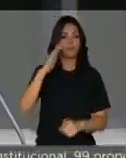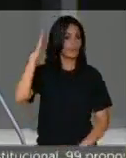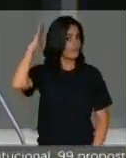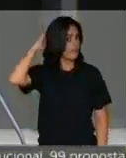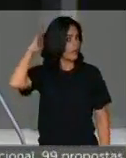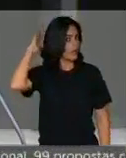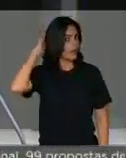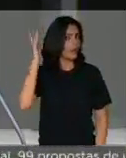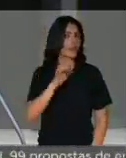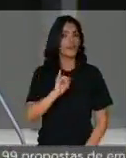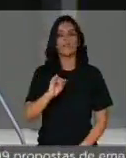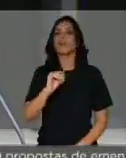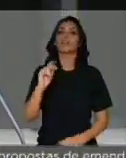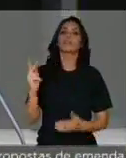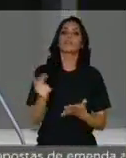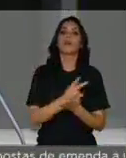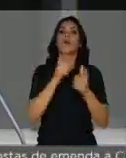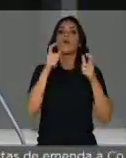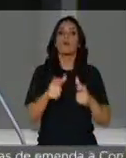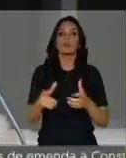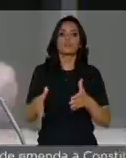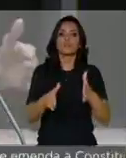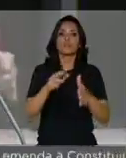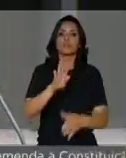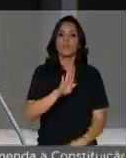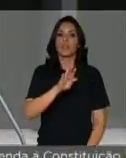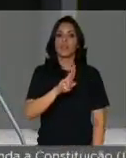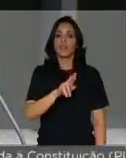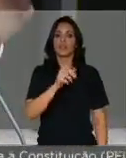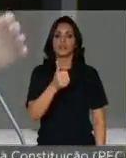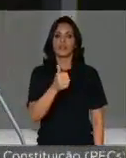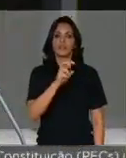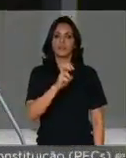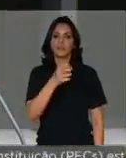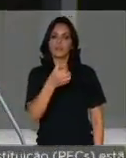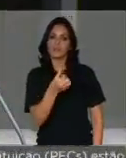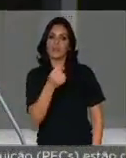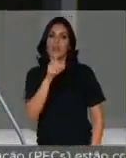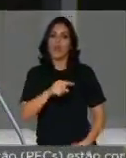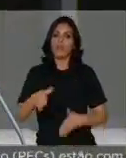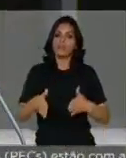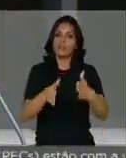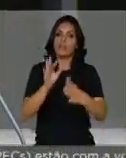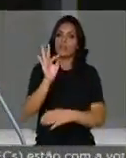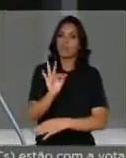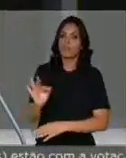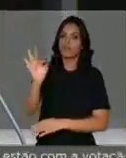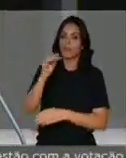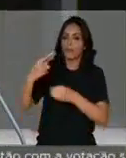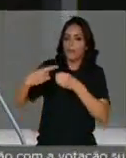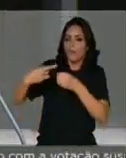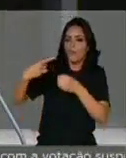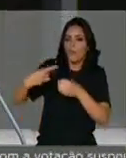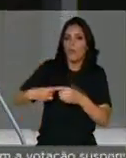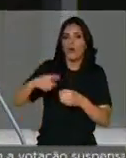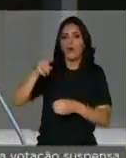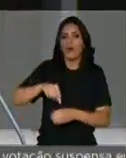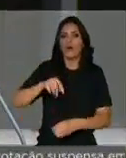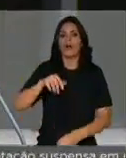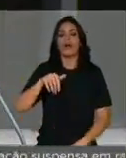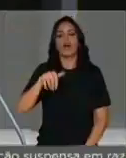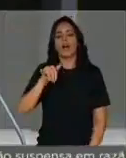realizado na BR-156, essa estrada federal, ali no município